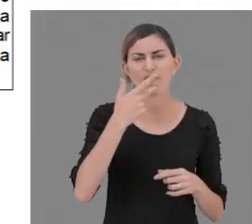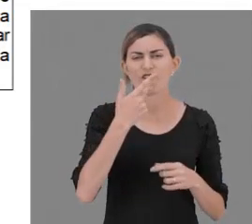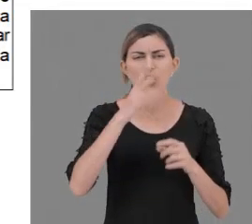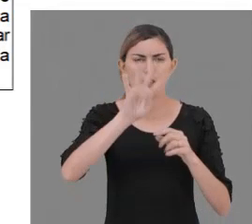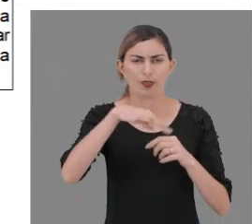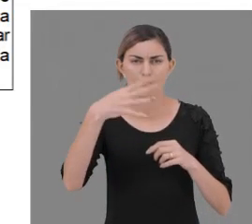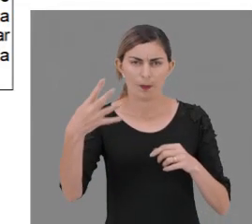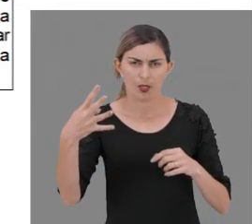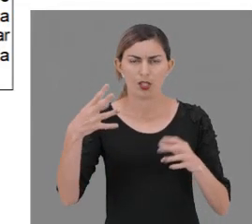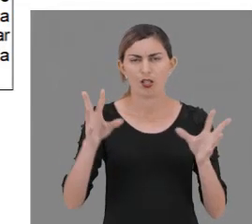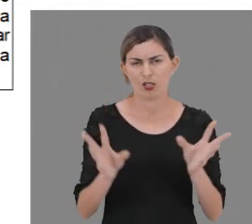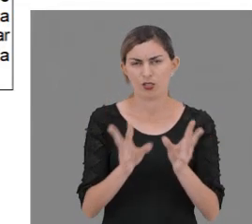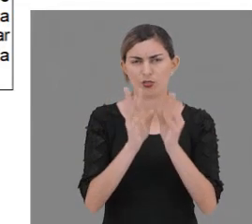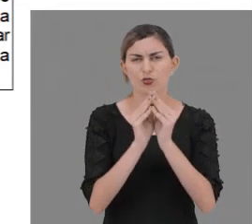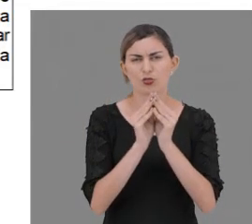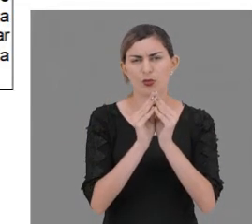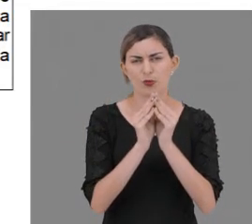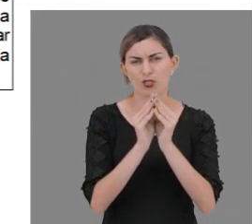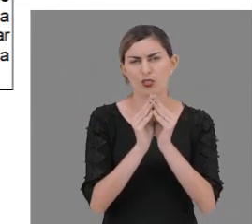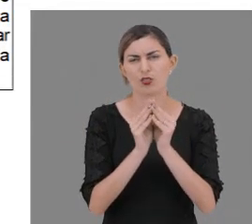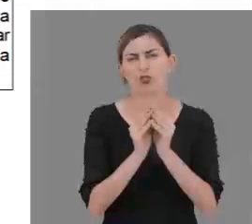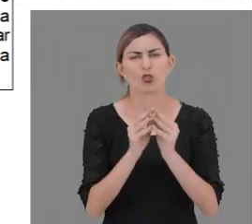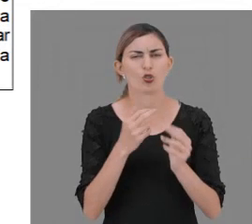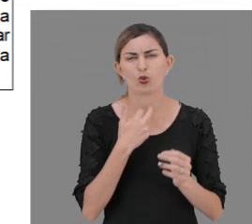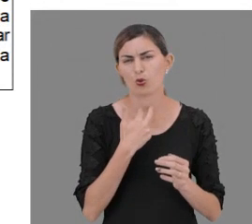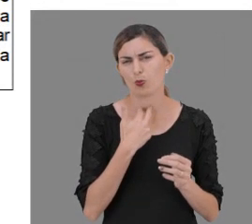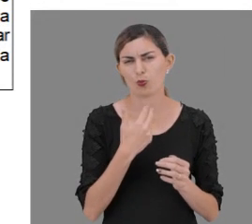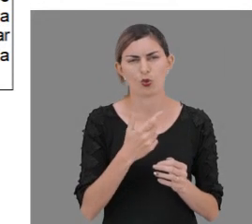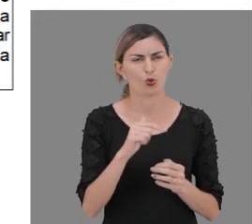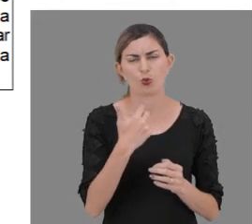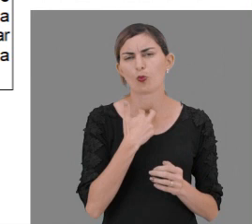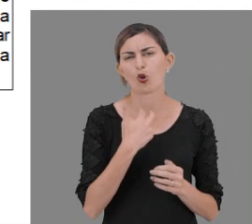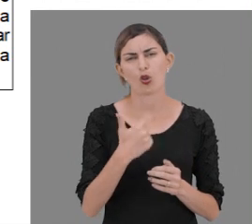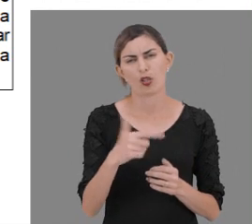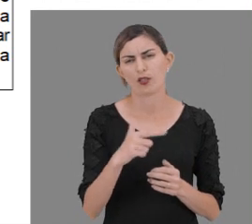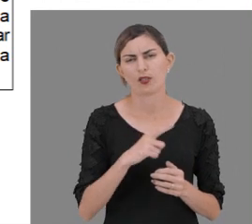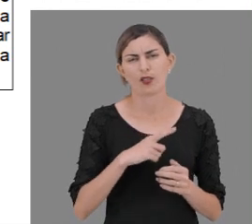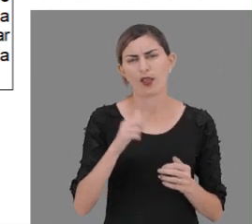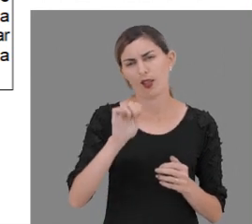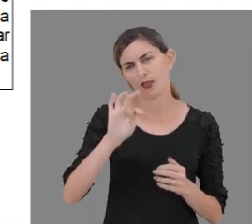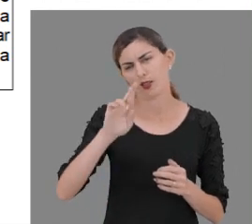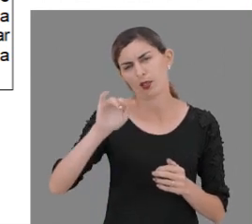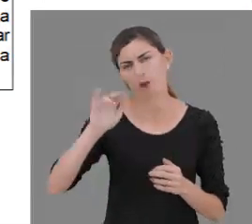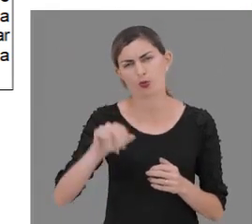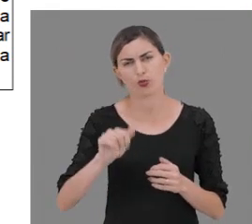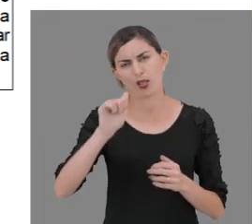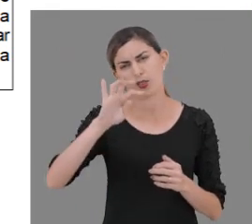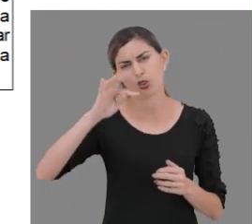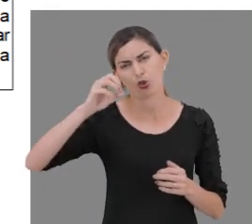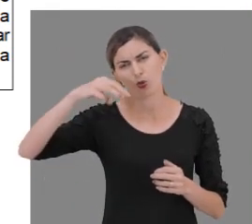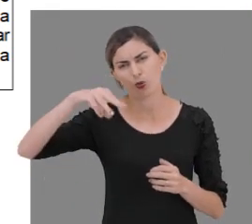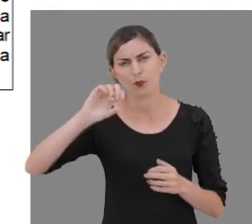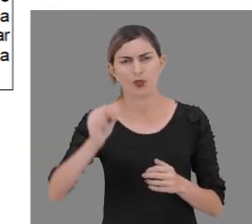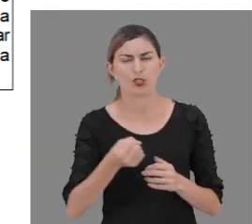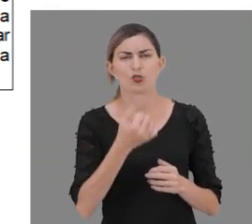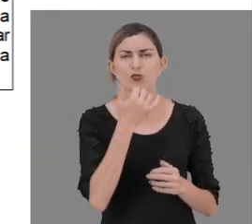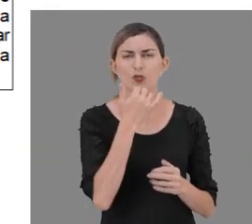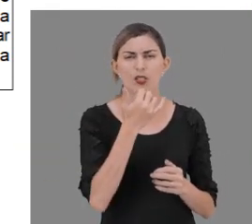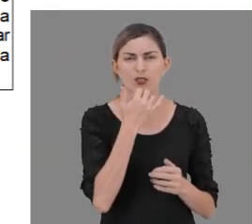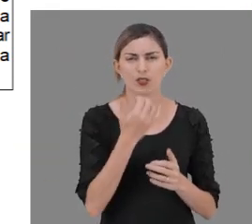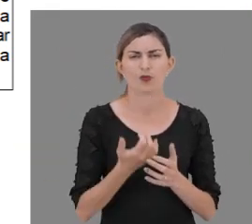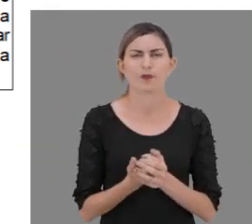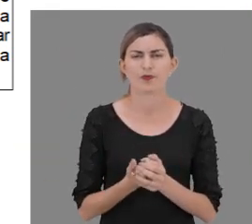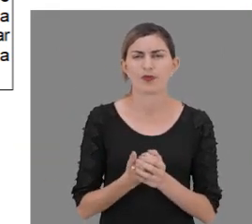normal diz que a tabela, em resumo, diz que a tabela não pode conter atributos